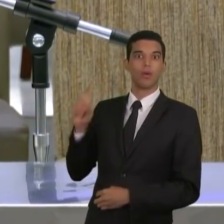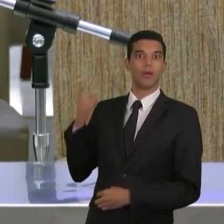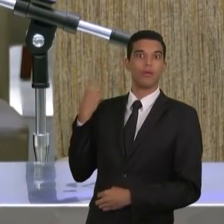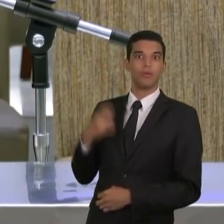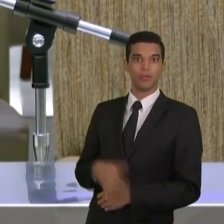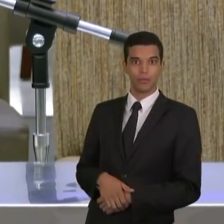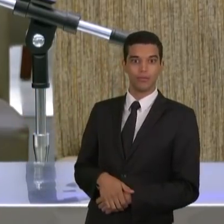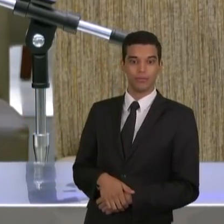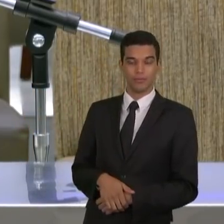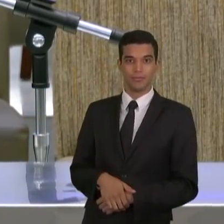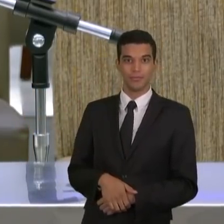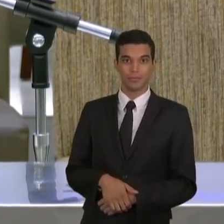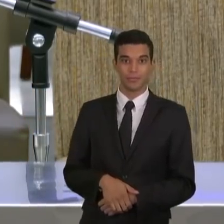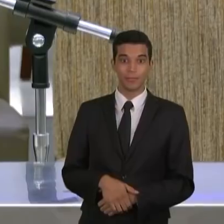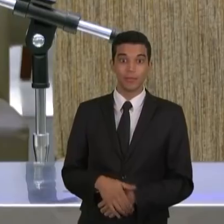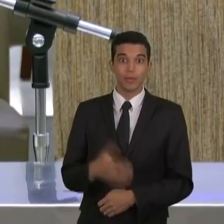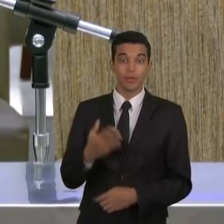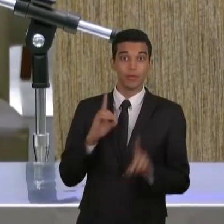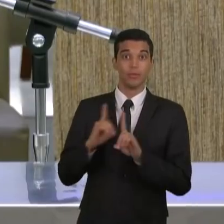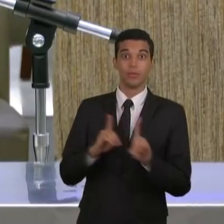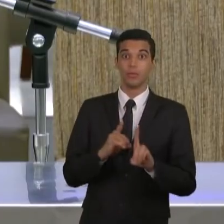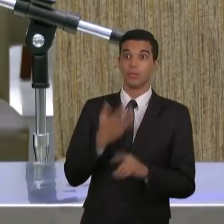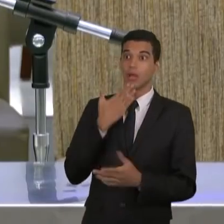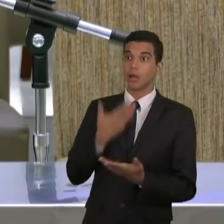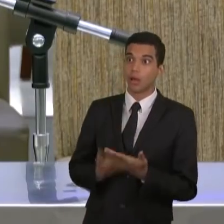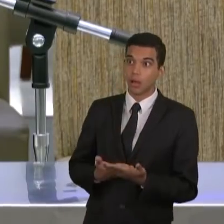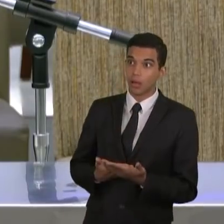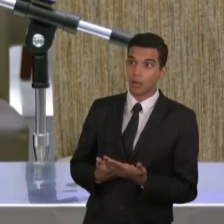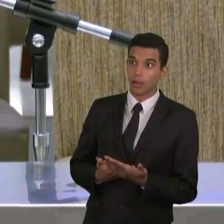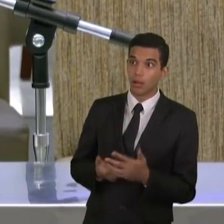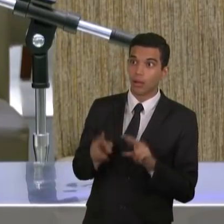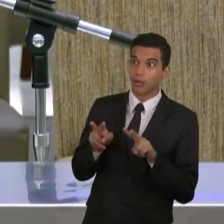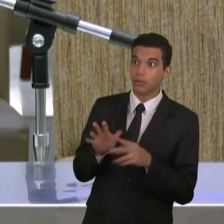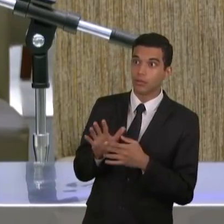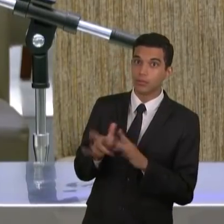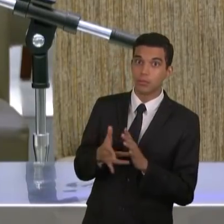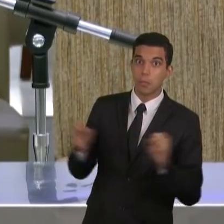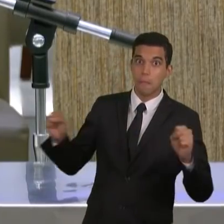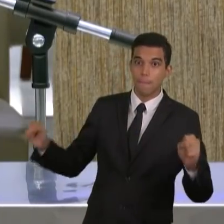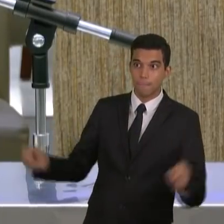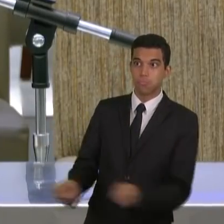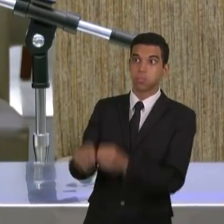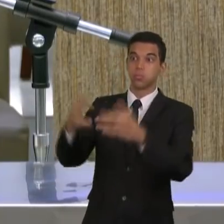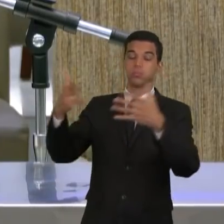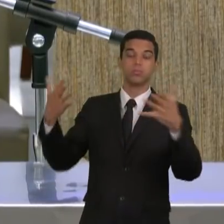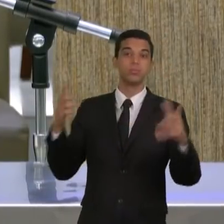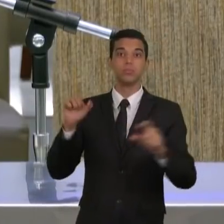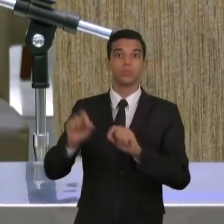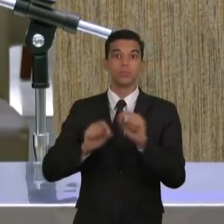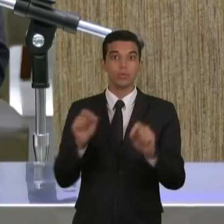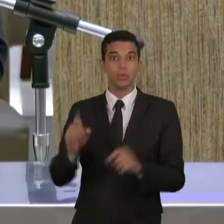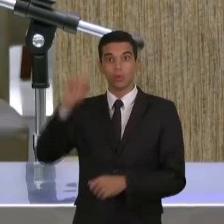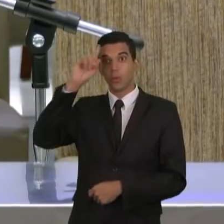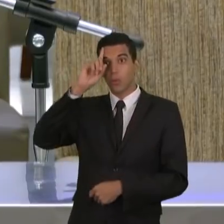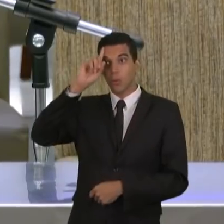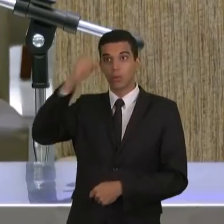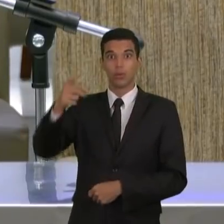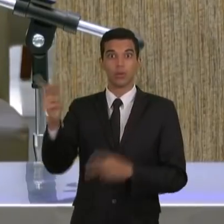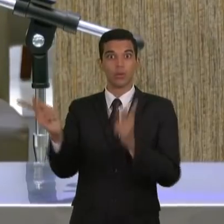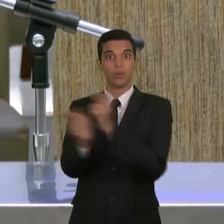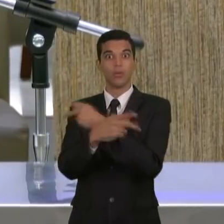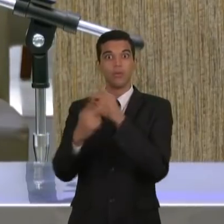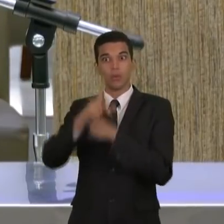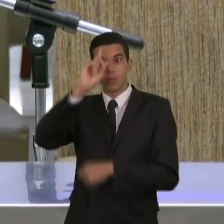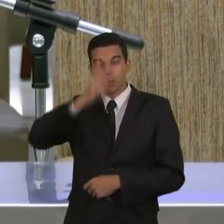faz eles ficarem abismados com que Jesus estavam fazendo a Bíblia diz de que